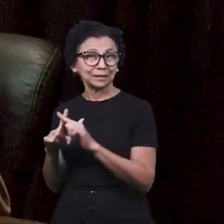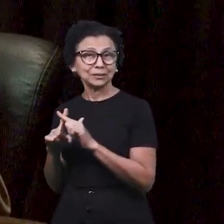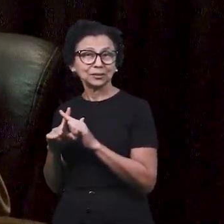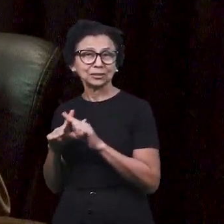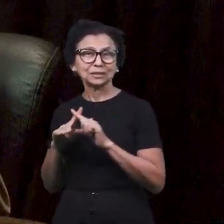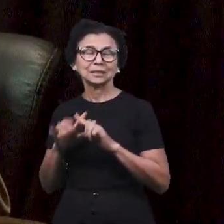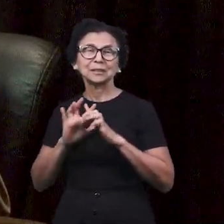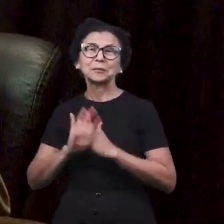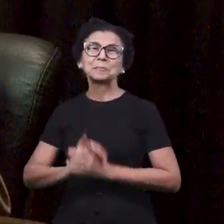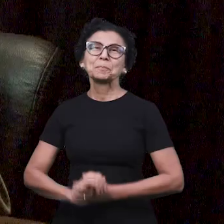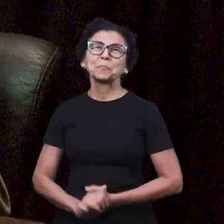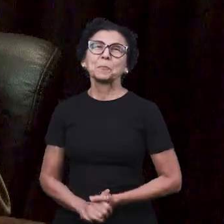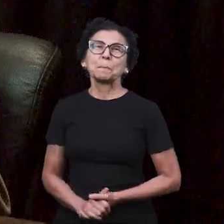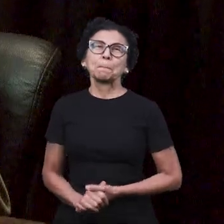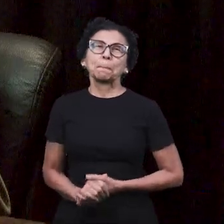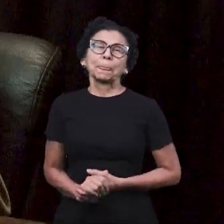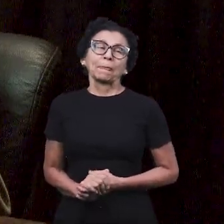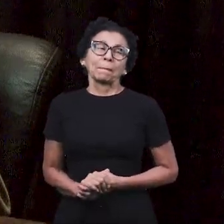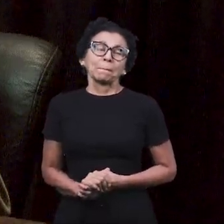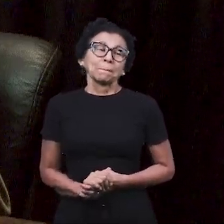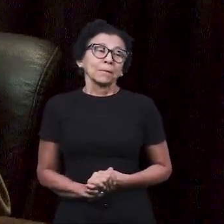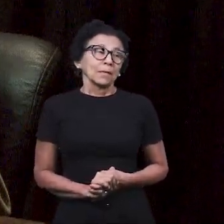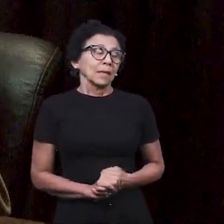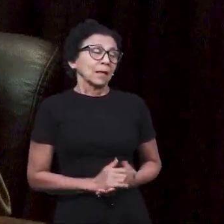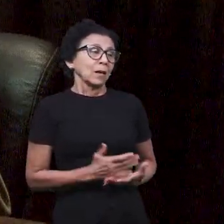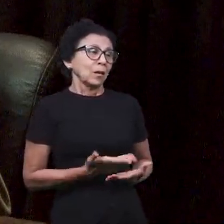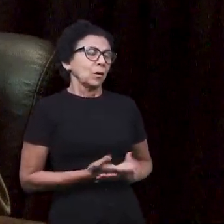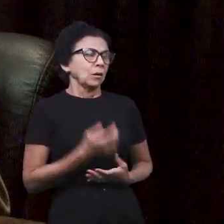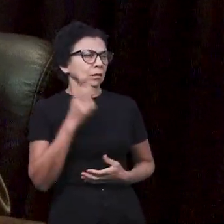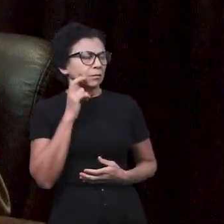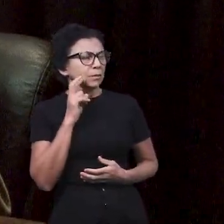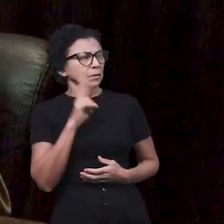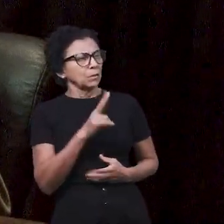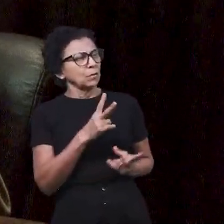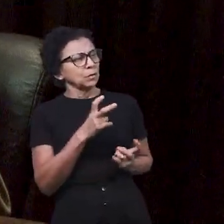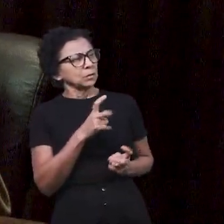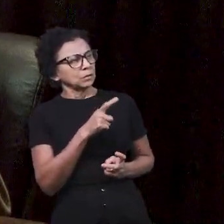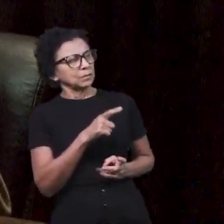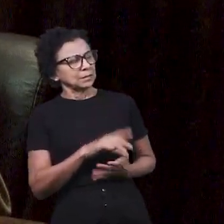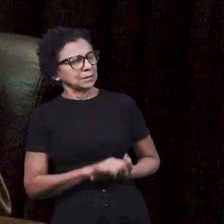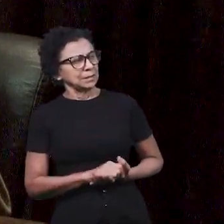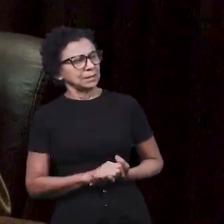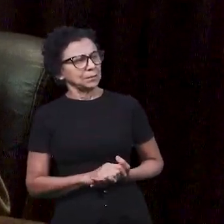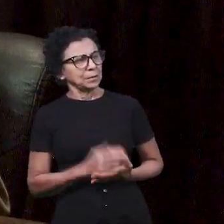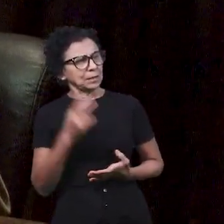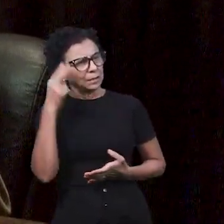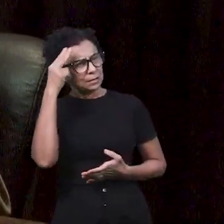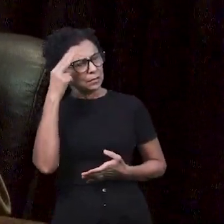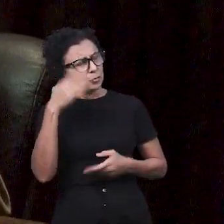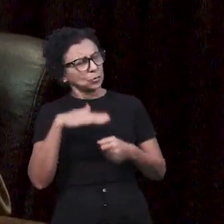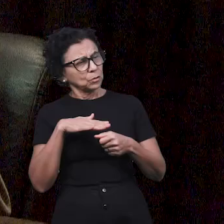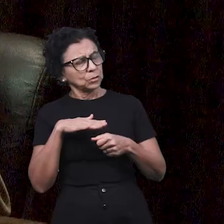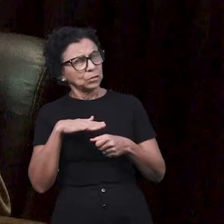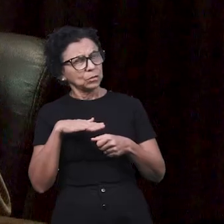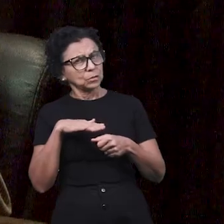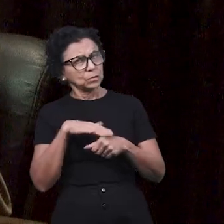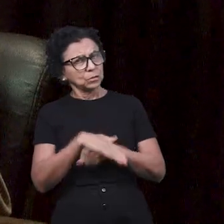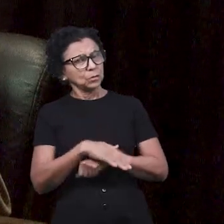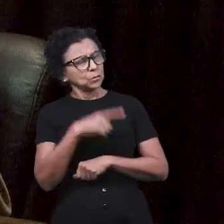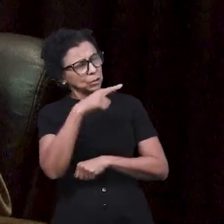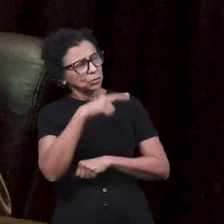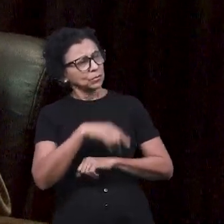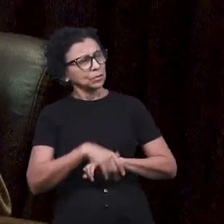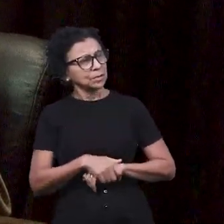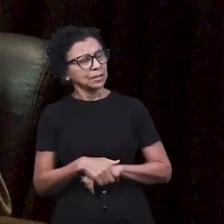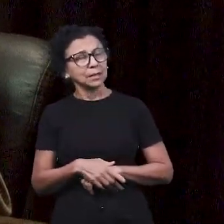Aí ele falou assim: "Olha, eu estava olhando para você porque essa noite eu tive um sonho com você". Ela falou assim: